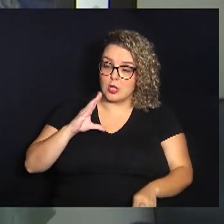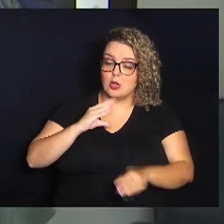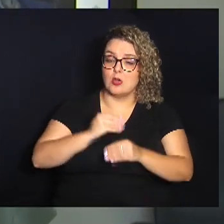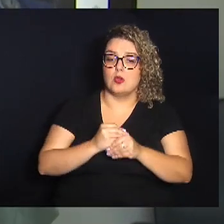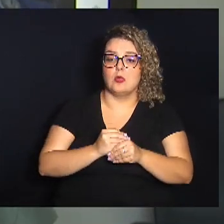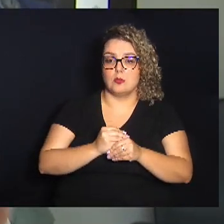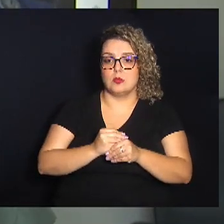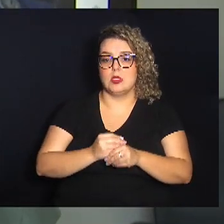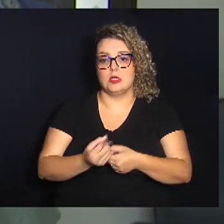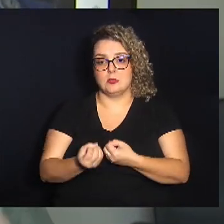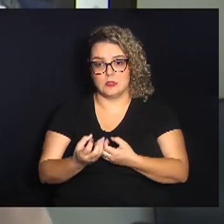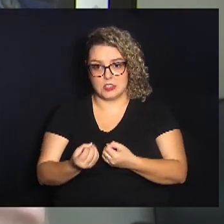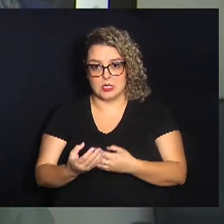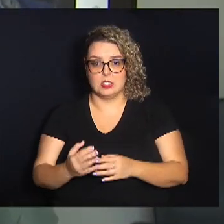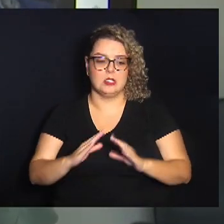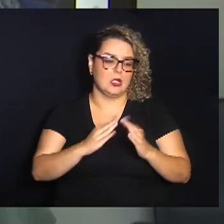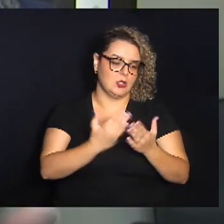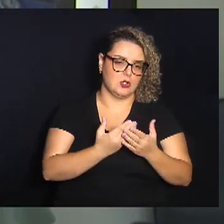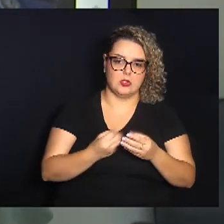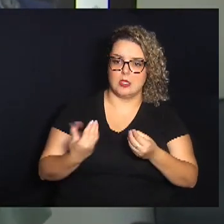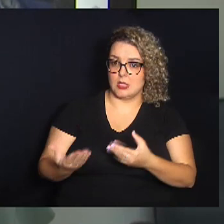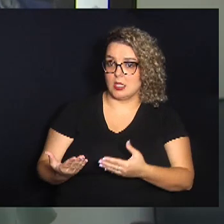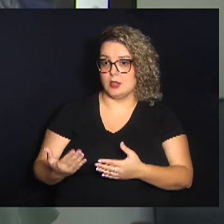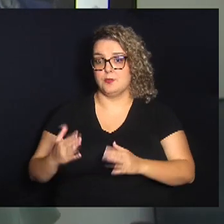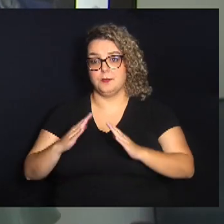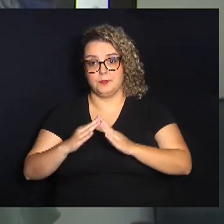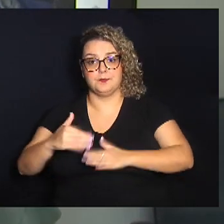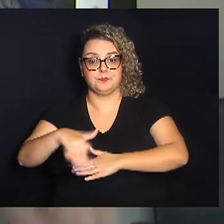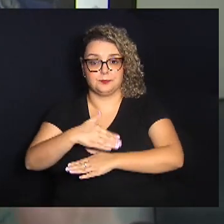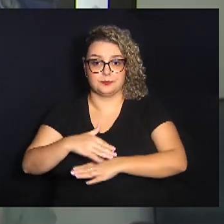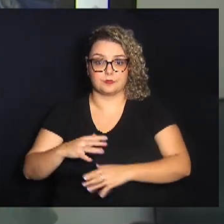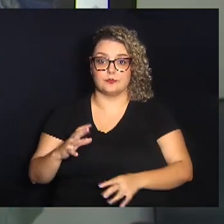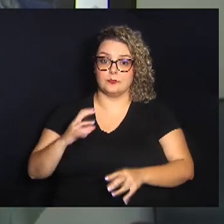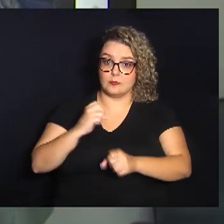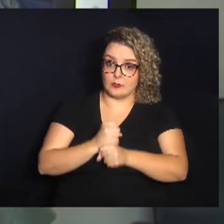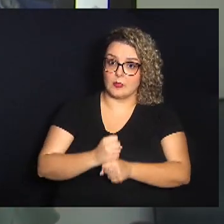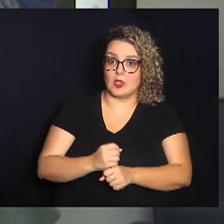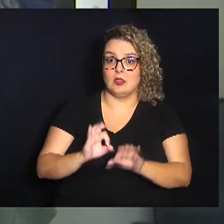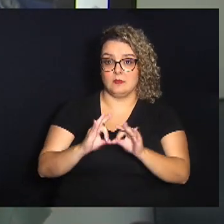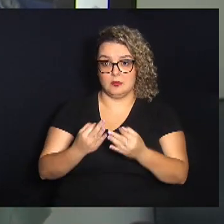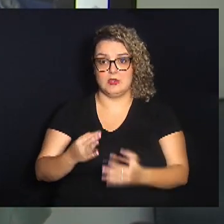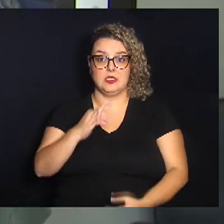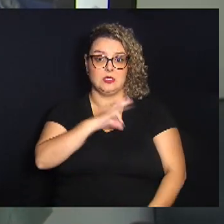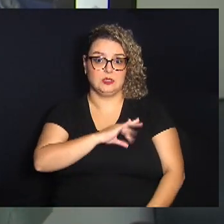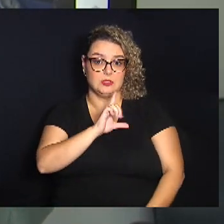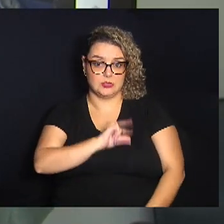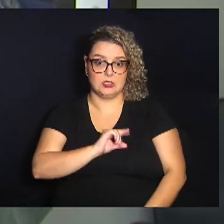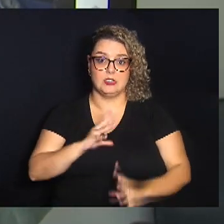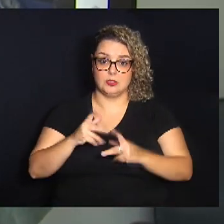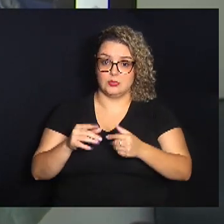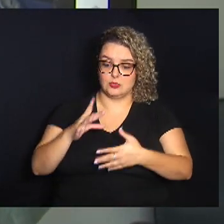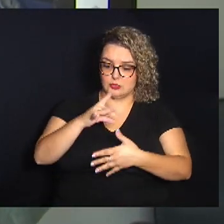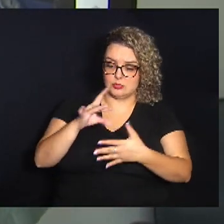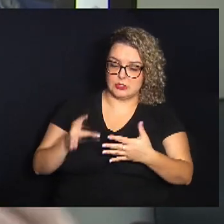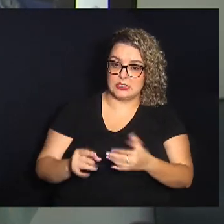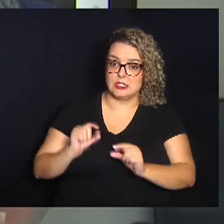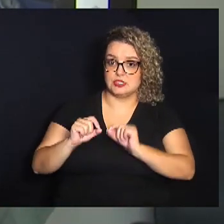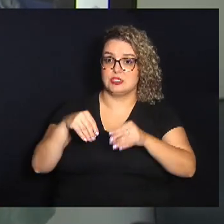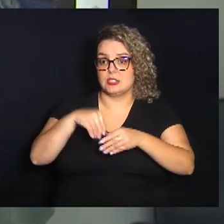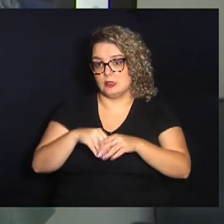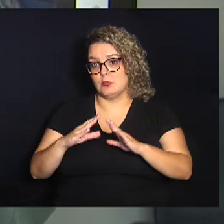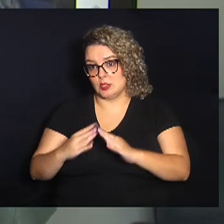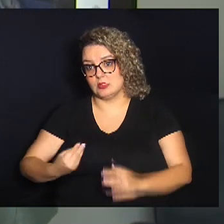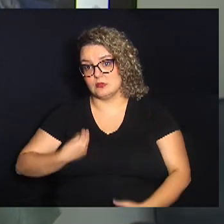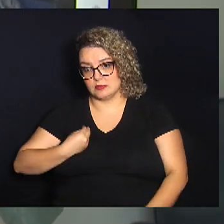escola inseriu em termos de endereço, composição familiar, principalmente quando é de família de baixa renda, vem toda a composição familiar. E aí